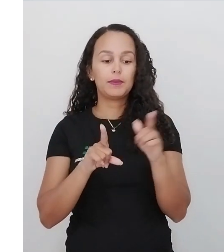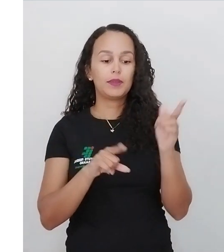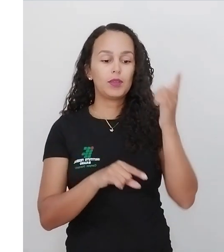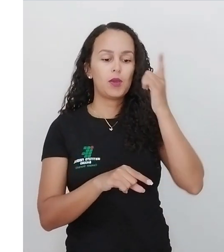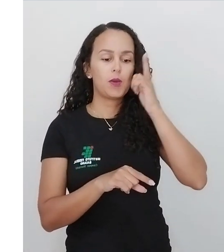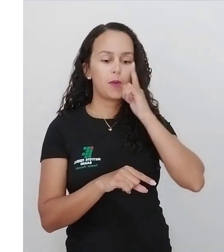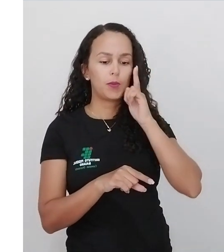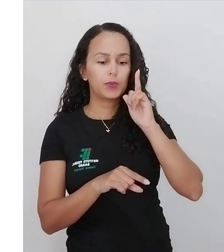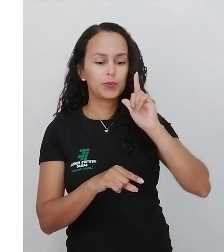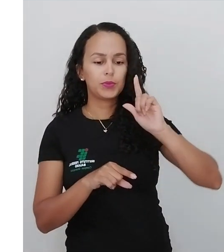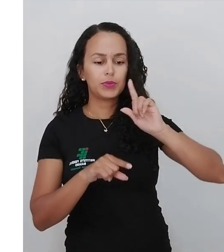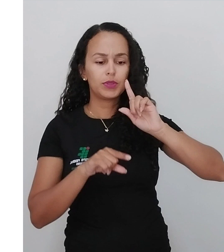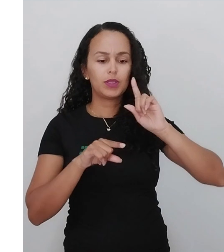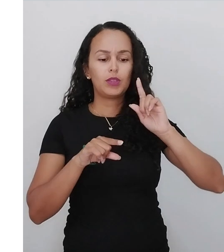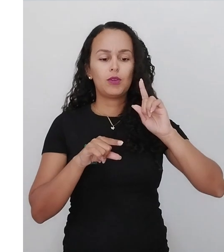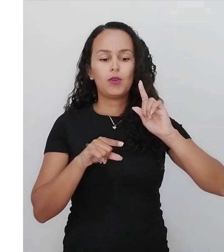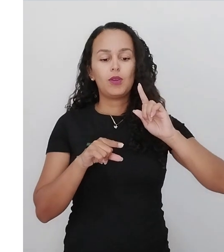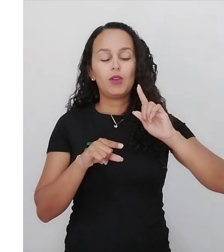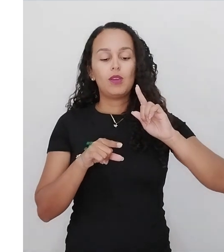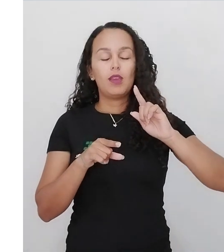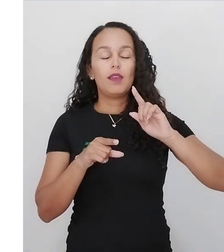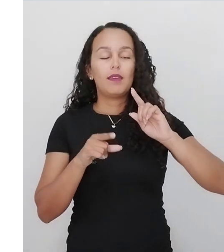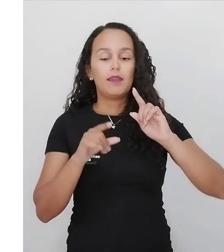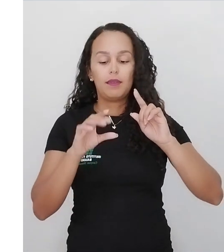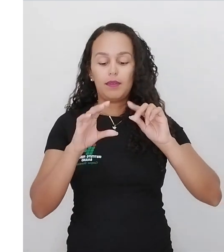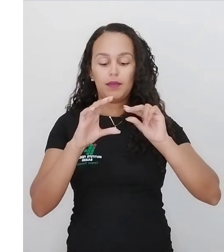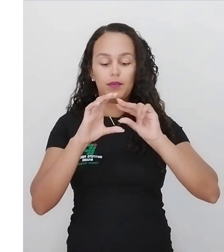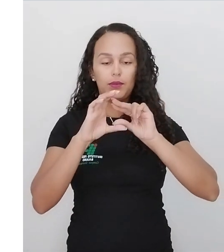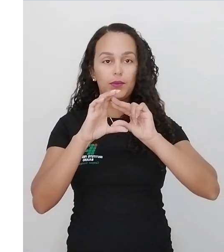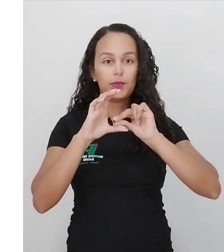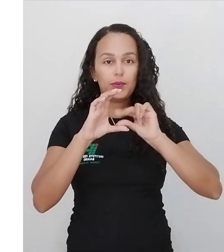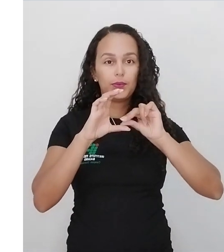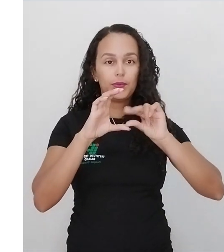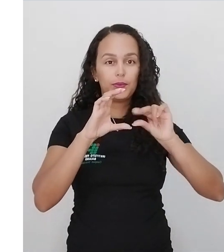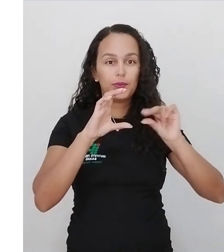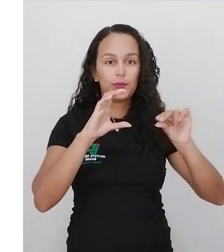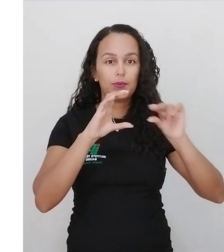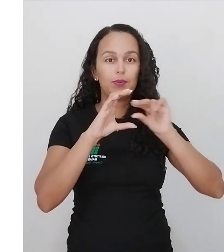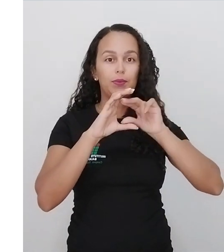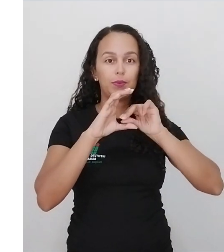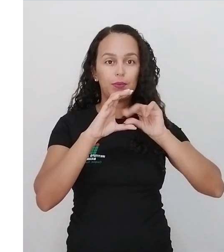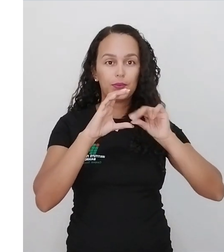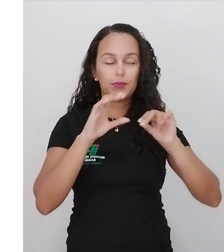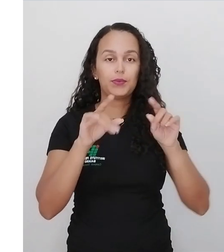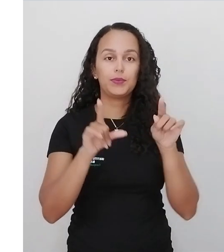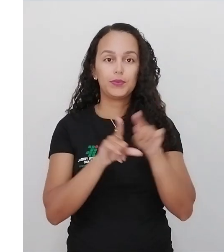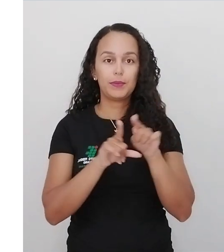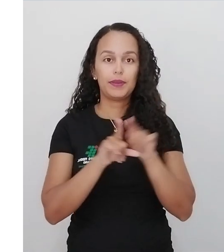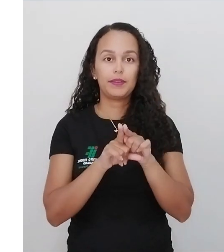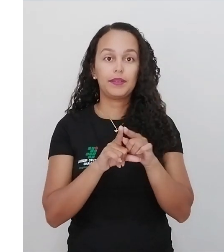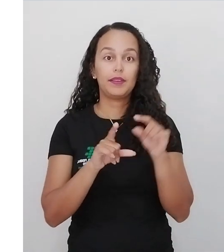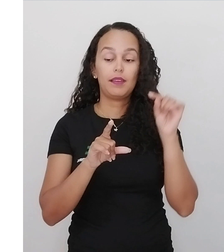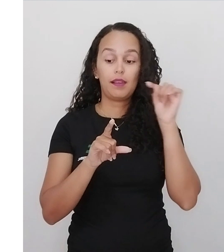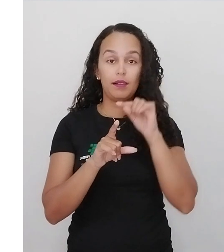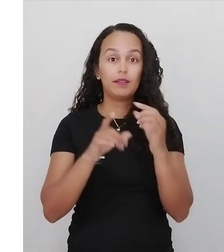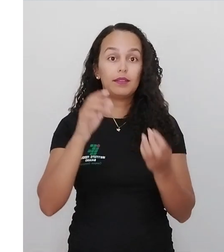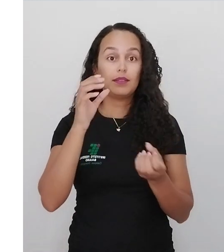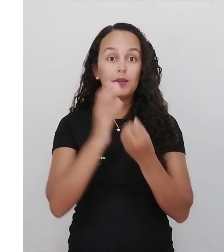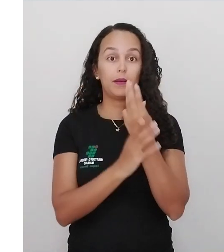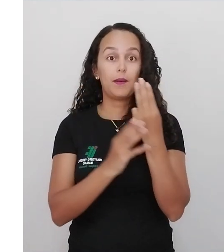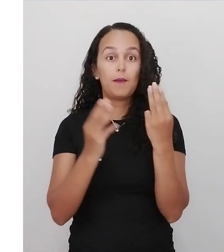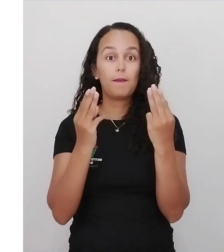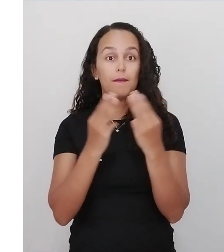que hoje nós sabemos que são moléculas que constroem mesmo a célula, que constroem os seres vivos, né? E